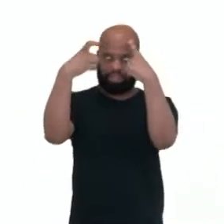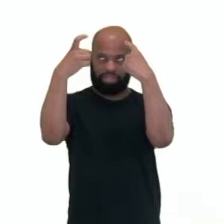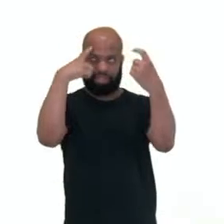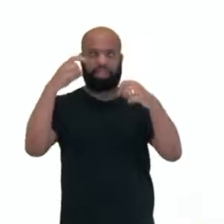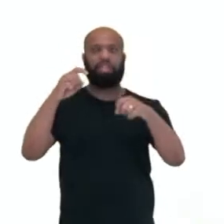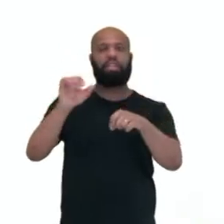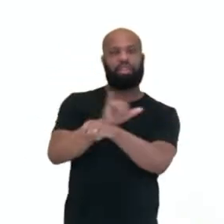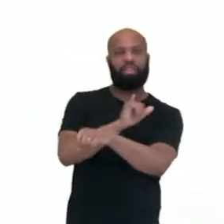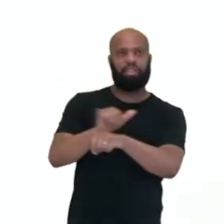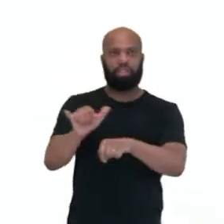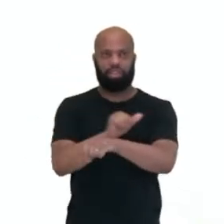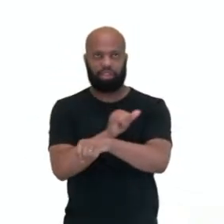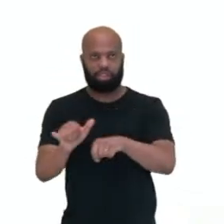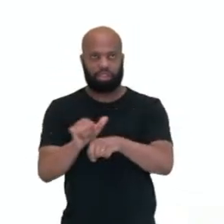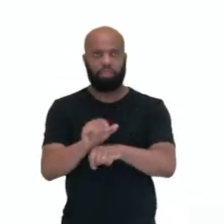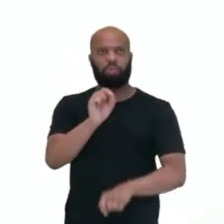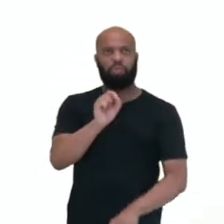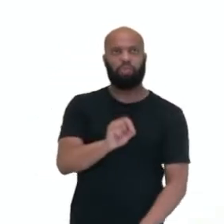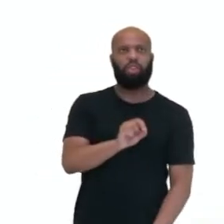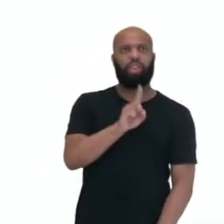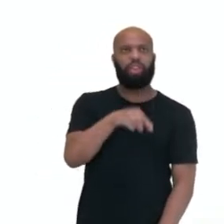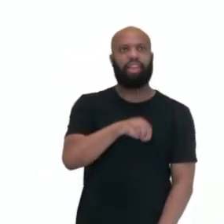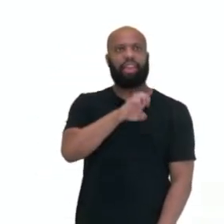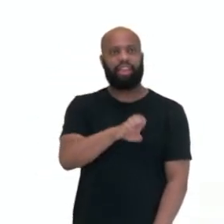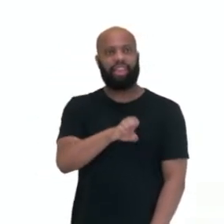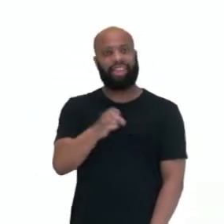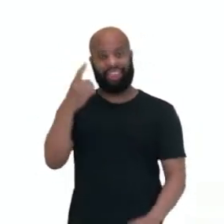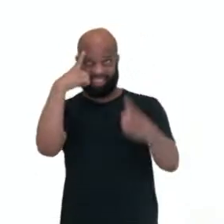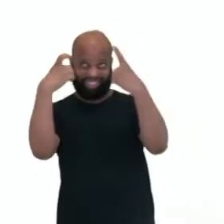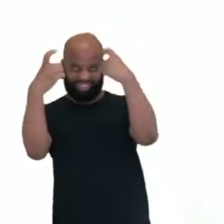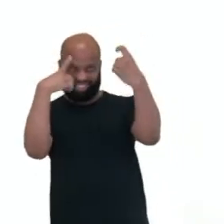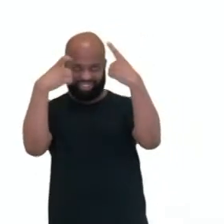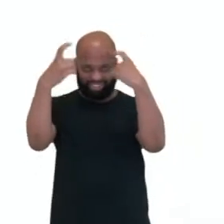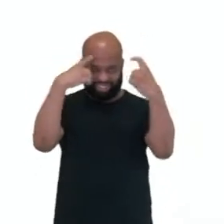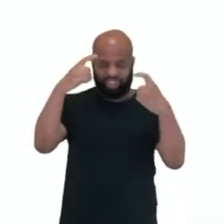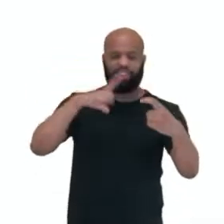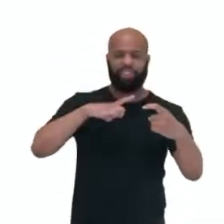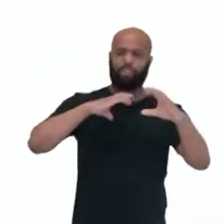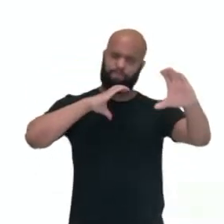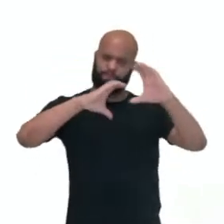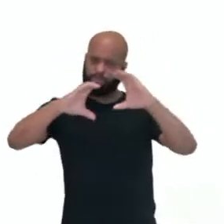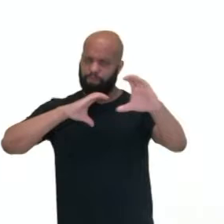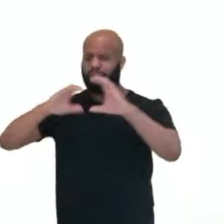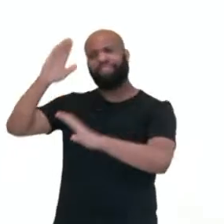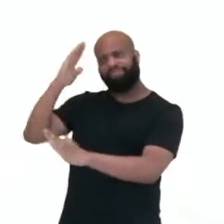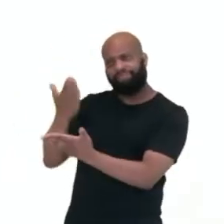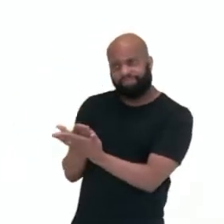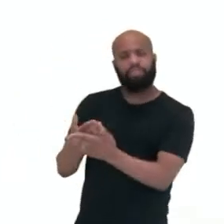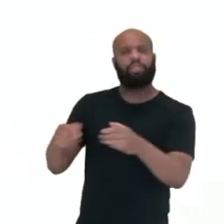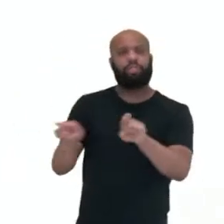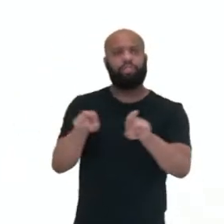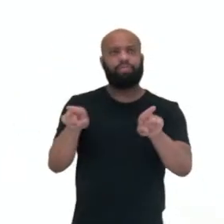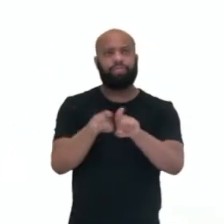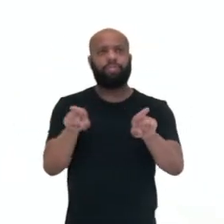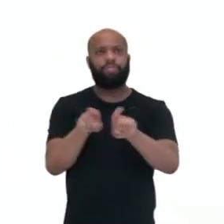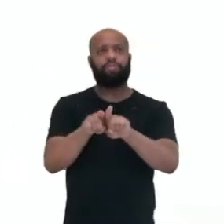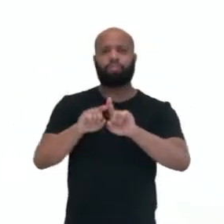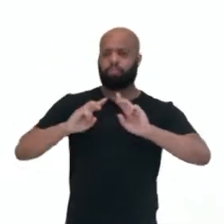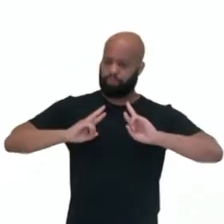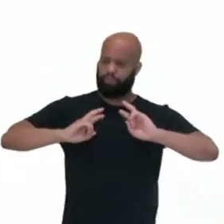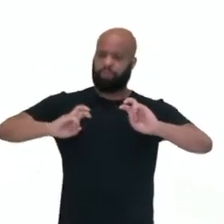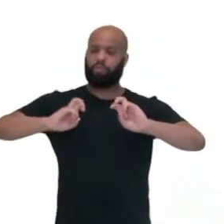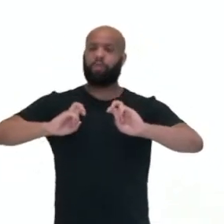a E-Ideias. Acredita na transformação a partir da comunicação e se enxerga agente